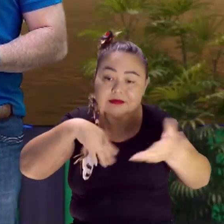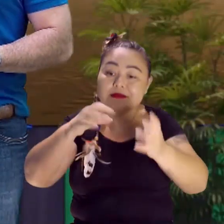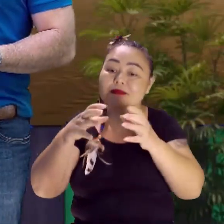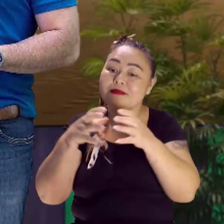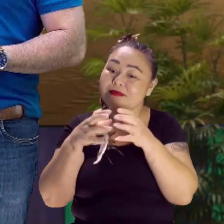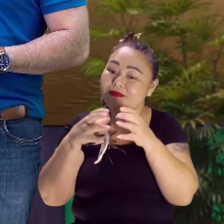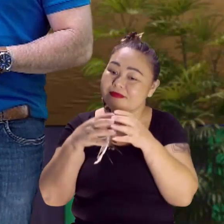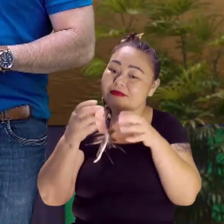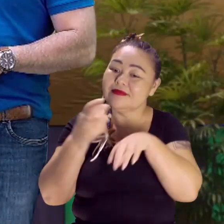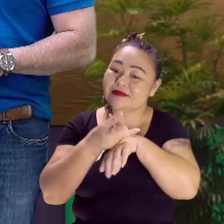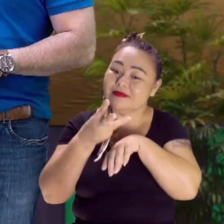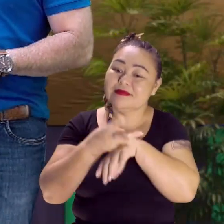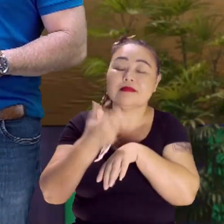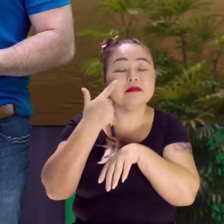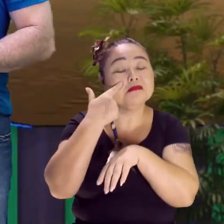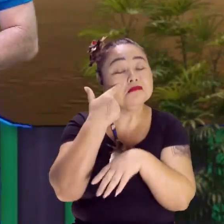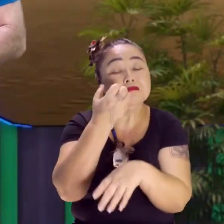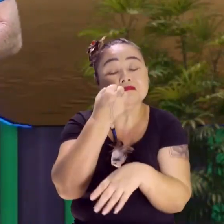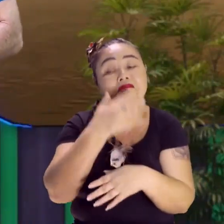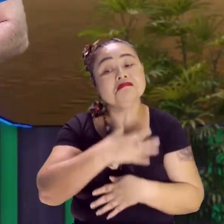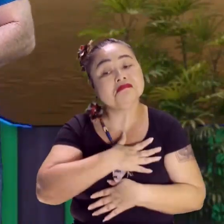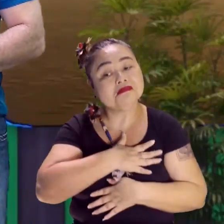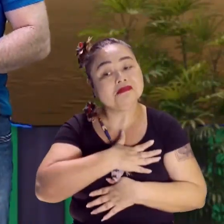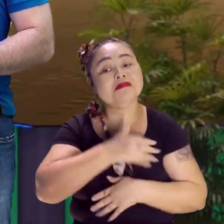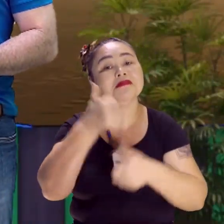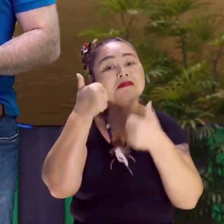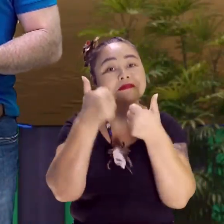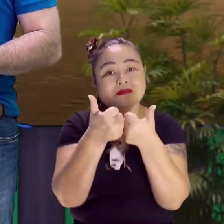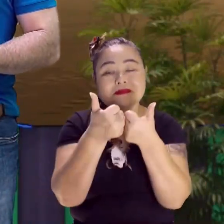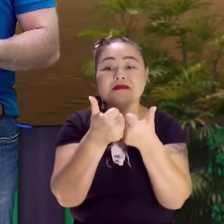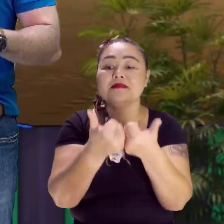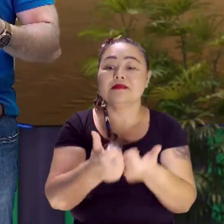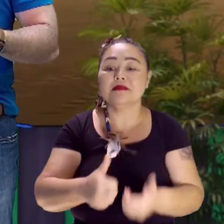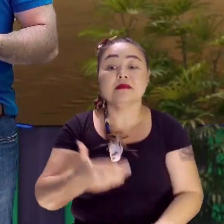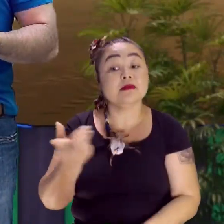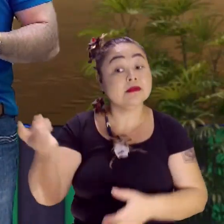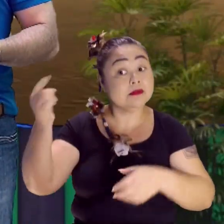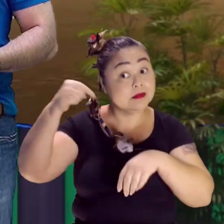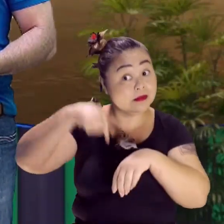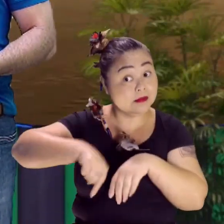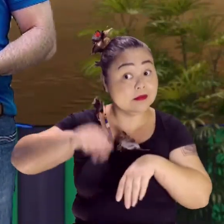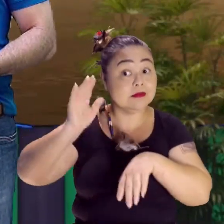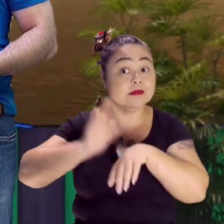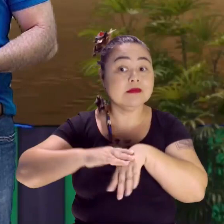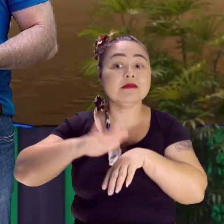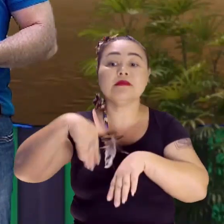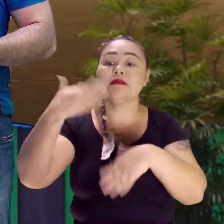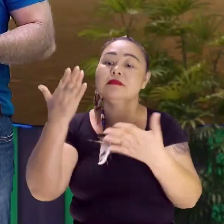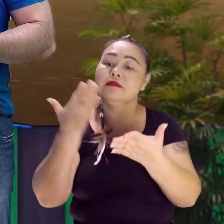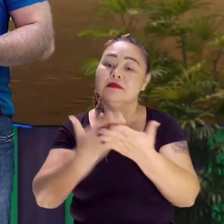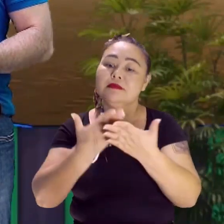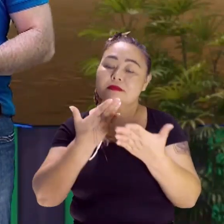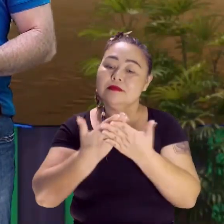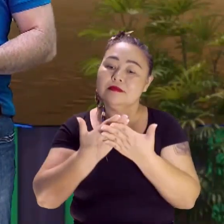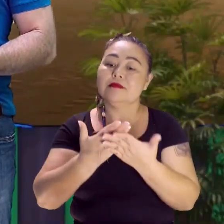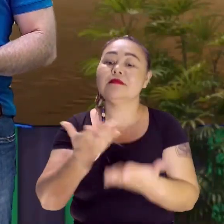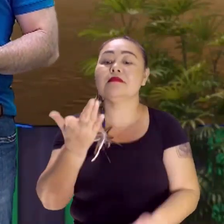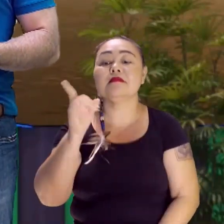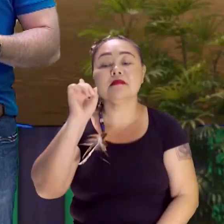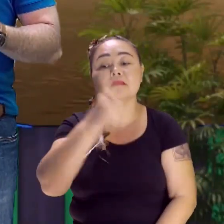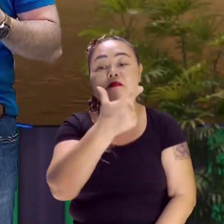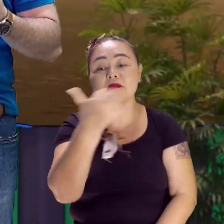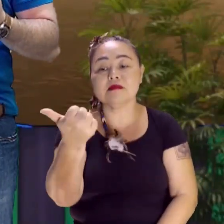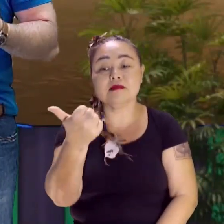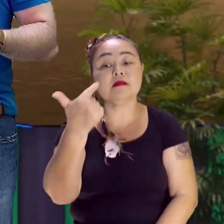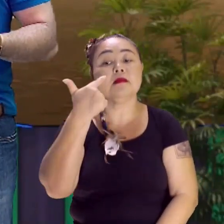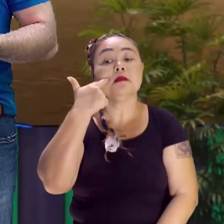gratificante legal beleza galera então a gente volta agora para mais uma aula Nossa Aula 21 nós